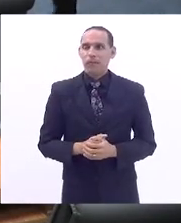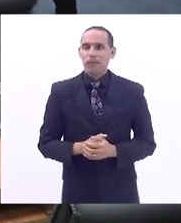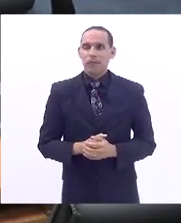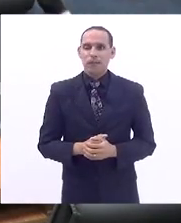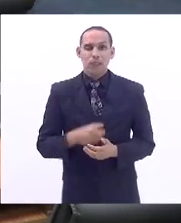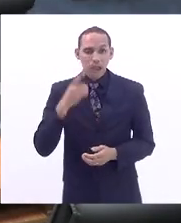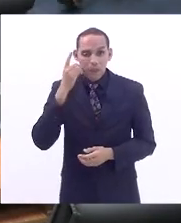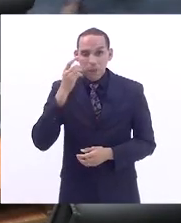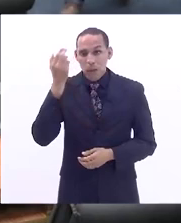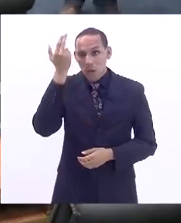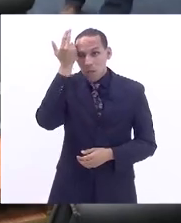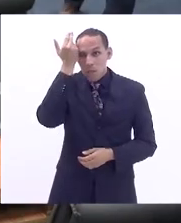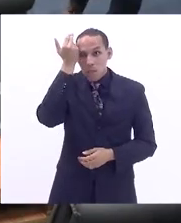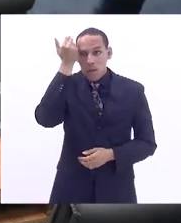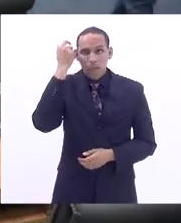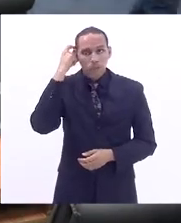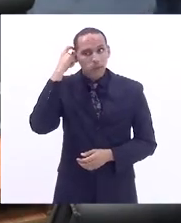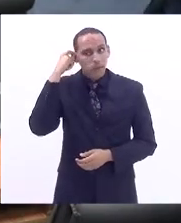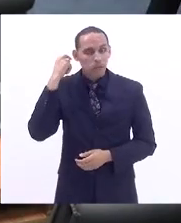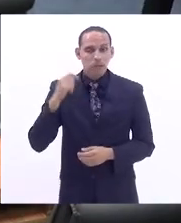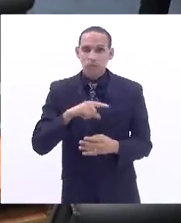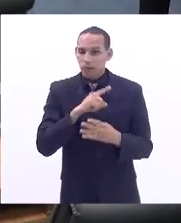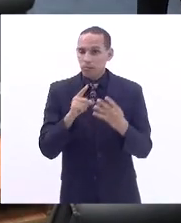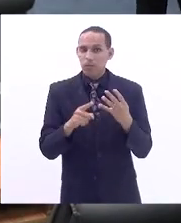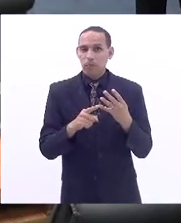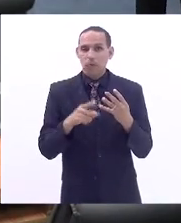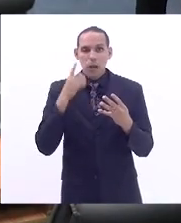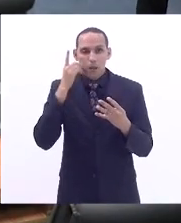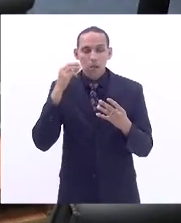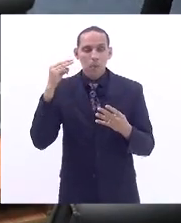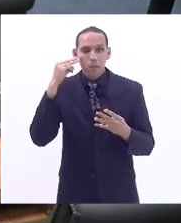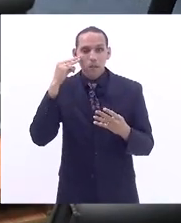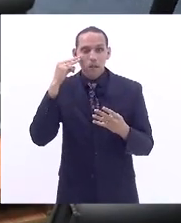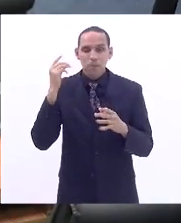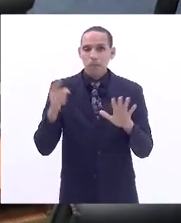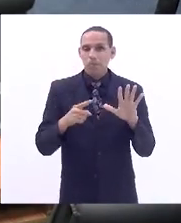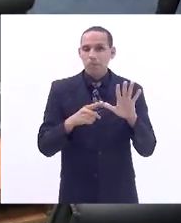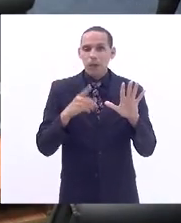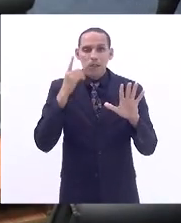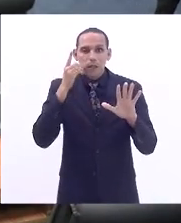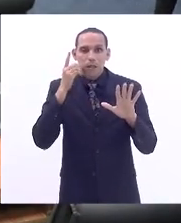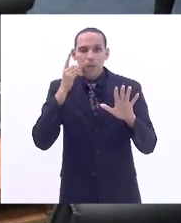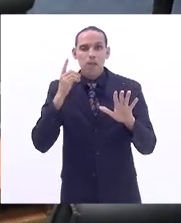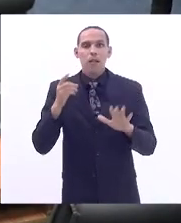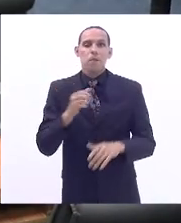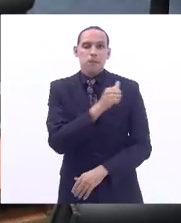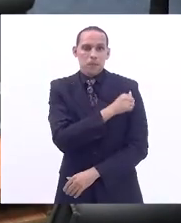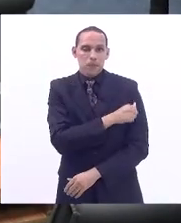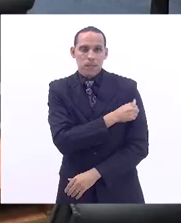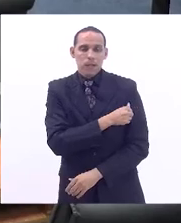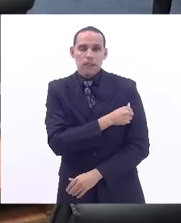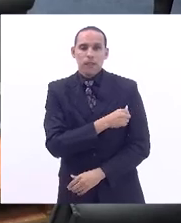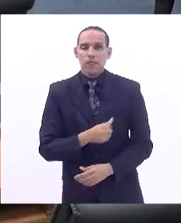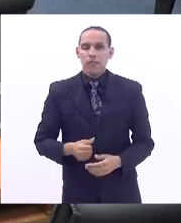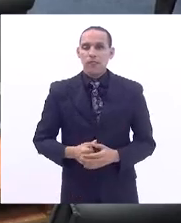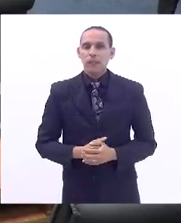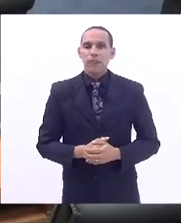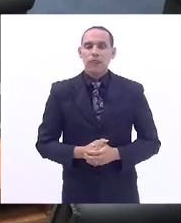o deputado Eliomar Coelho seguida de Deputado da Mônica e depois deputada Rejane a